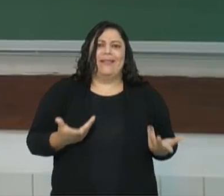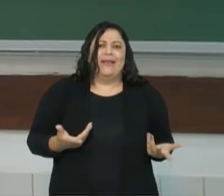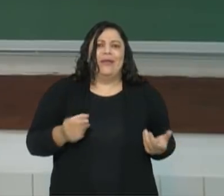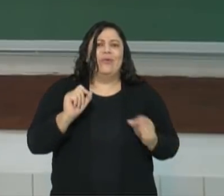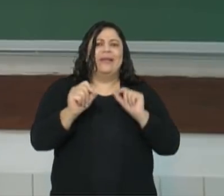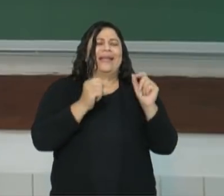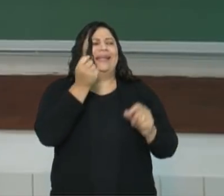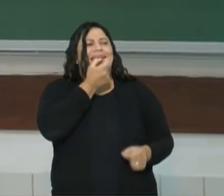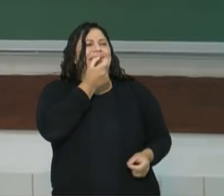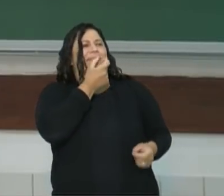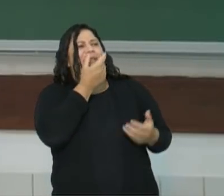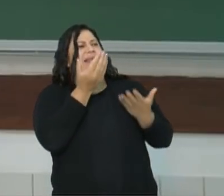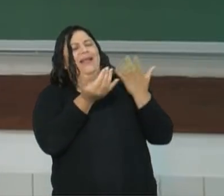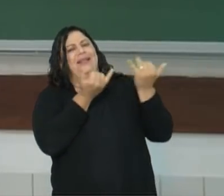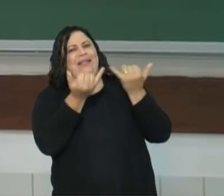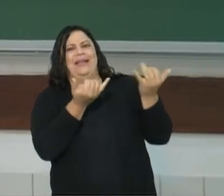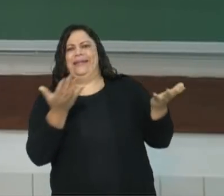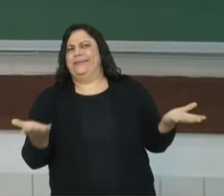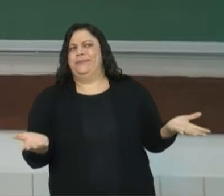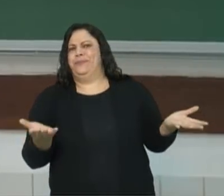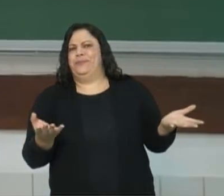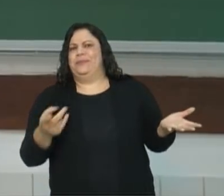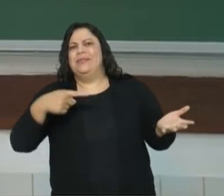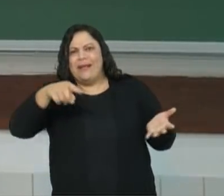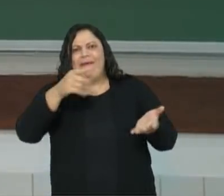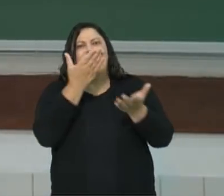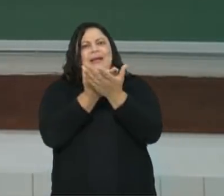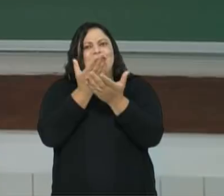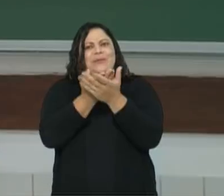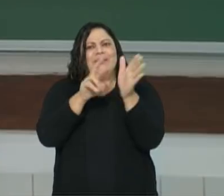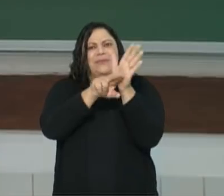você? Vai se divertir estudando biologia, que é mais legal.